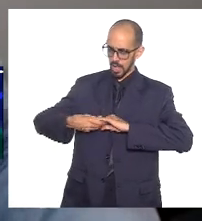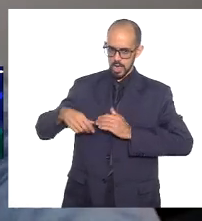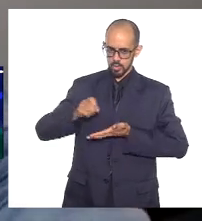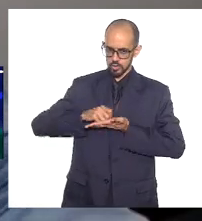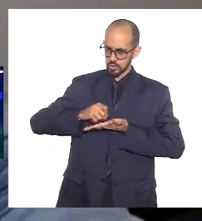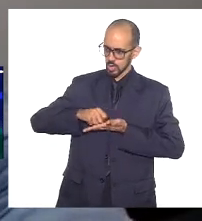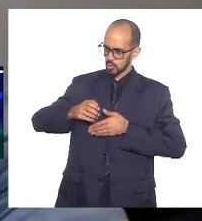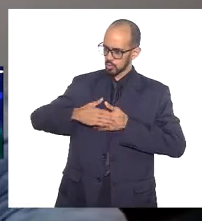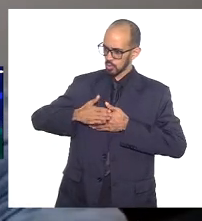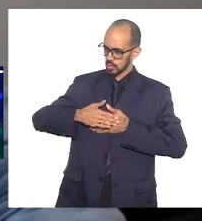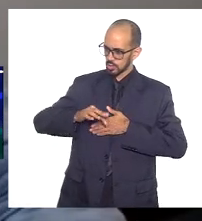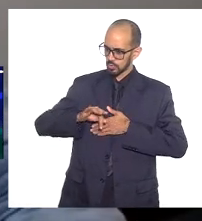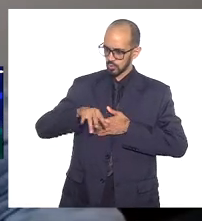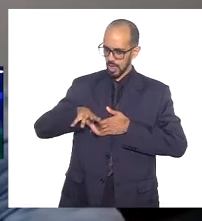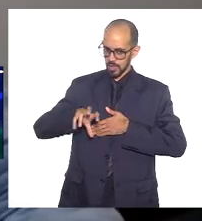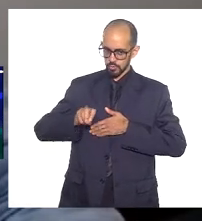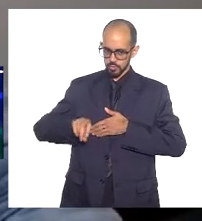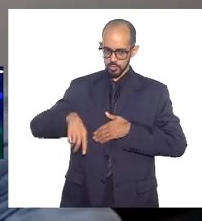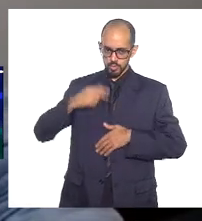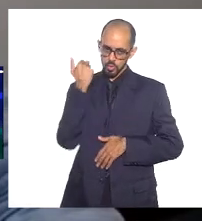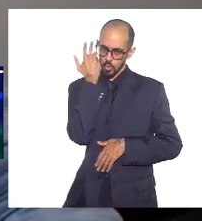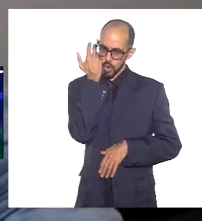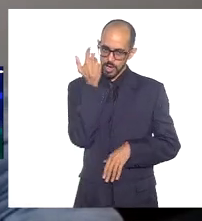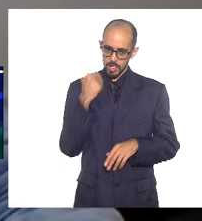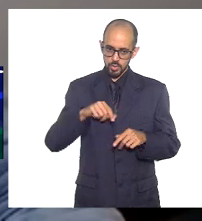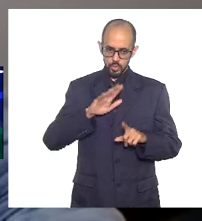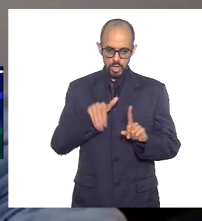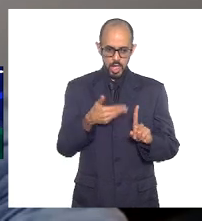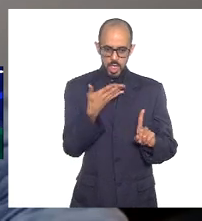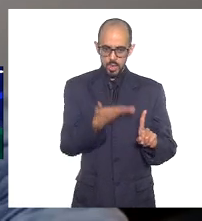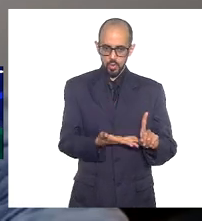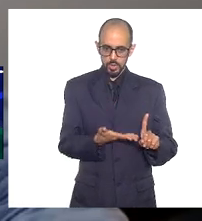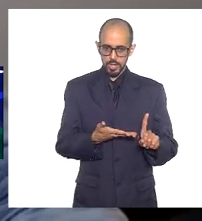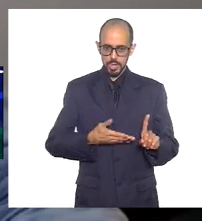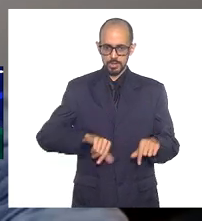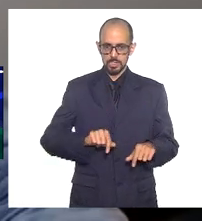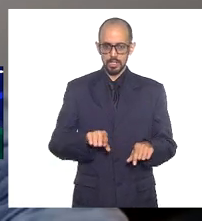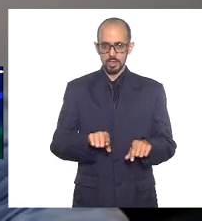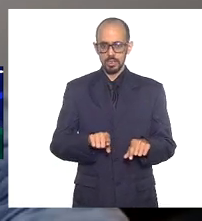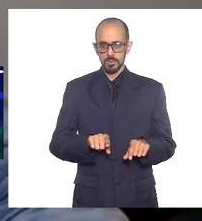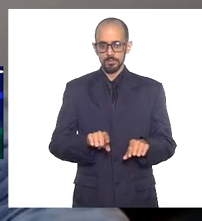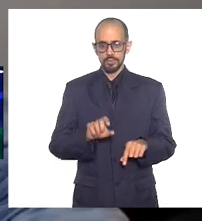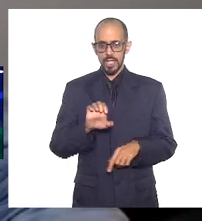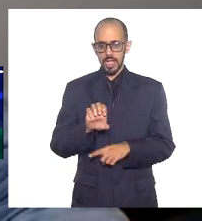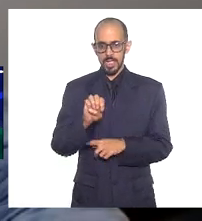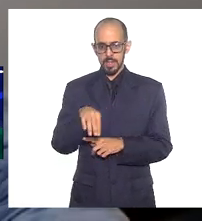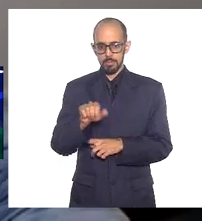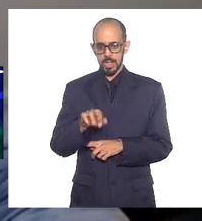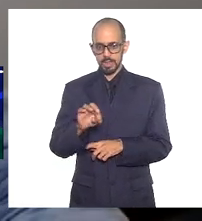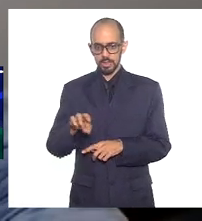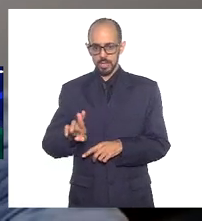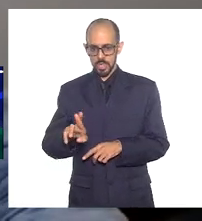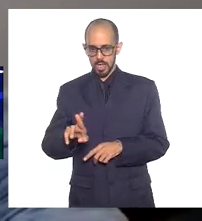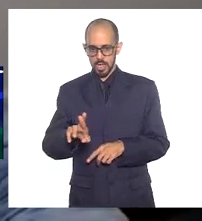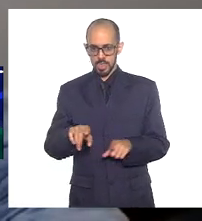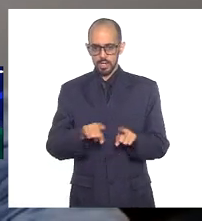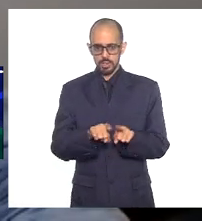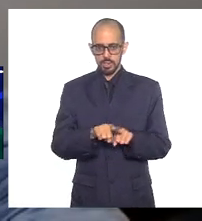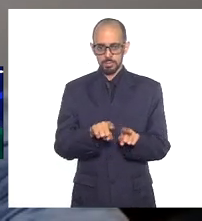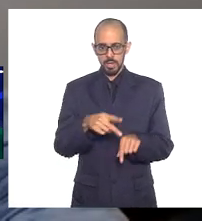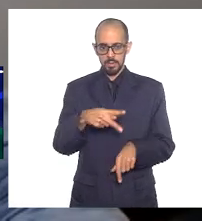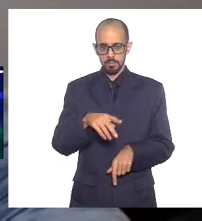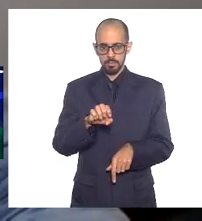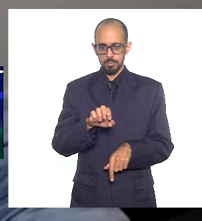Flávio Serafim Deputado Eleomar Coelho que reconhecem tanto a EMATER quanto a PESAGRO